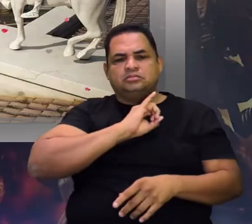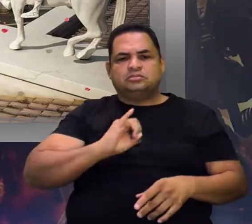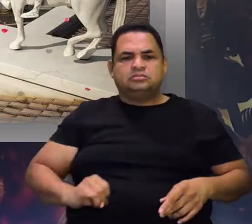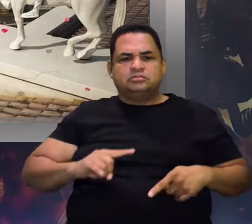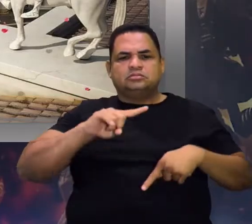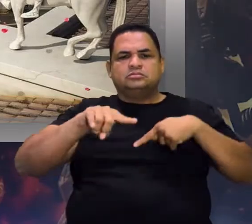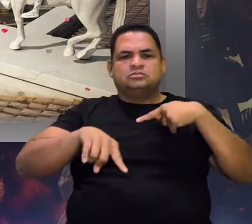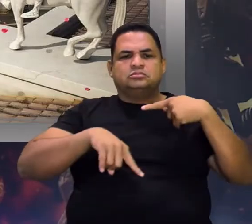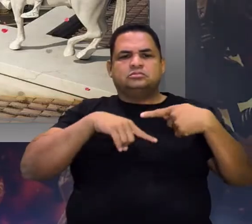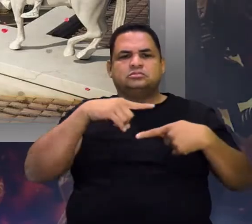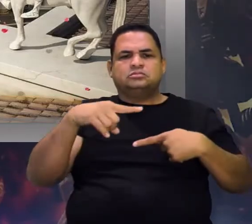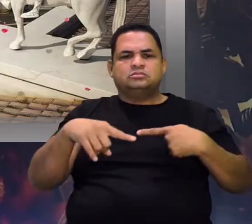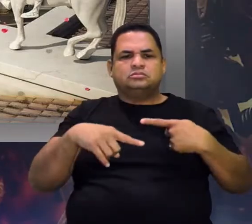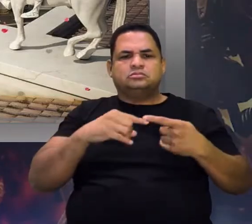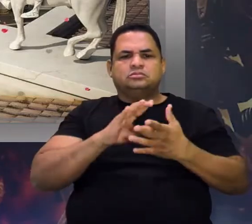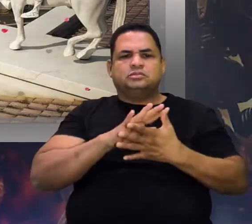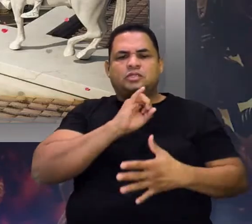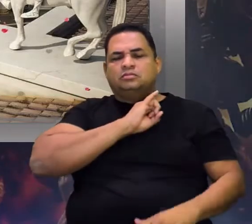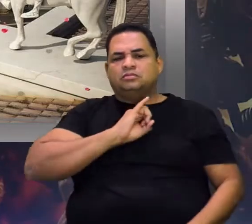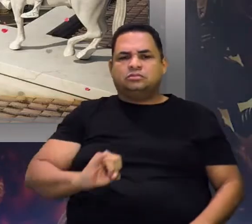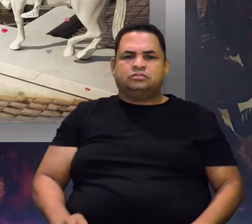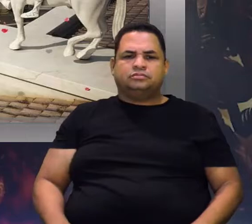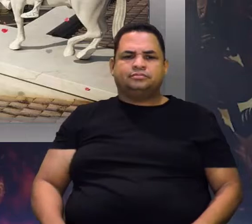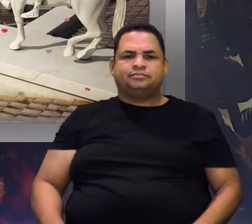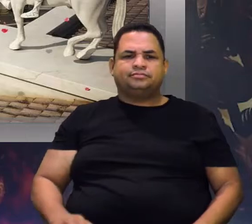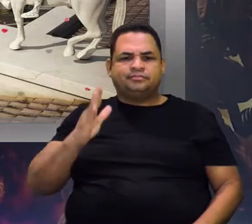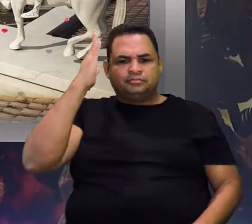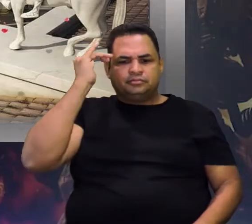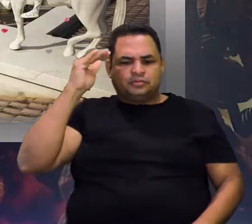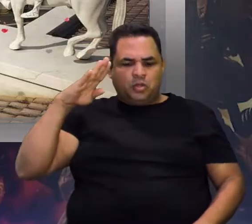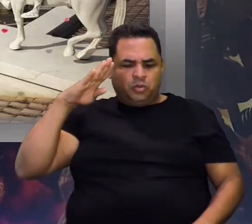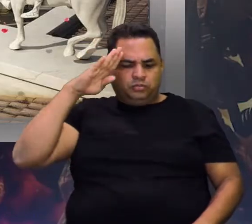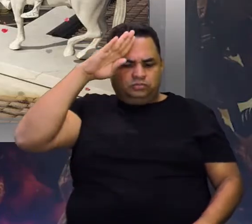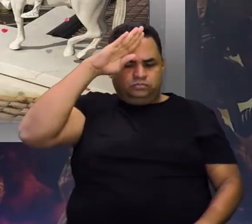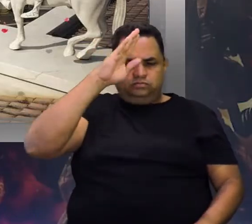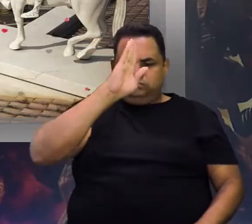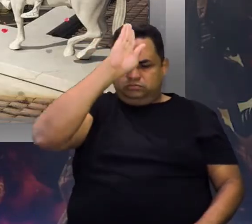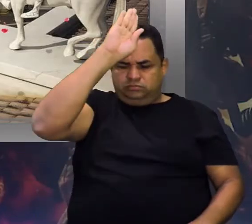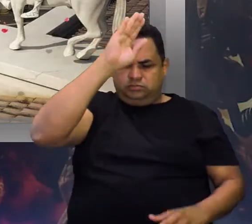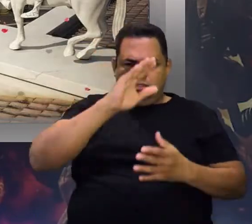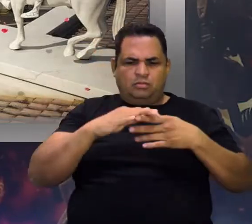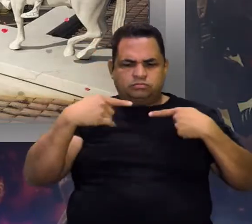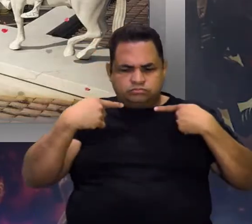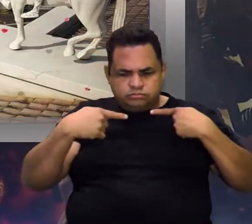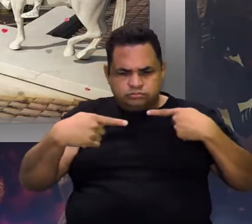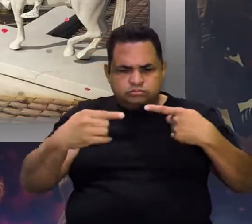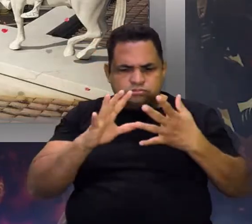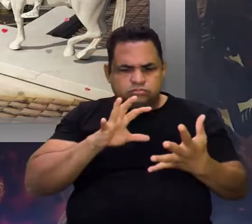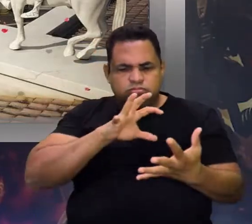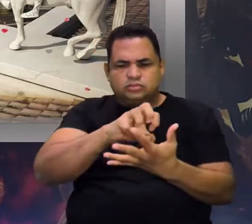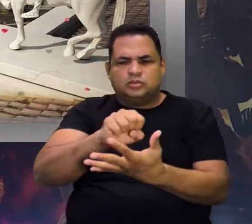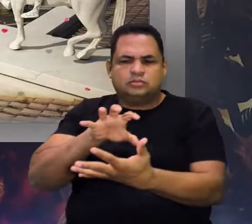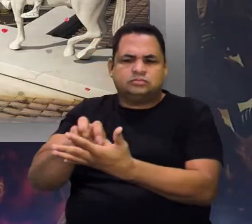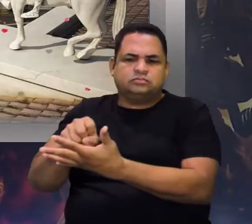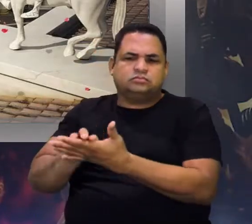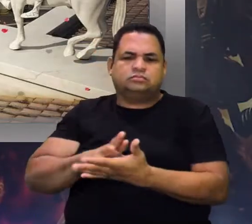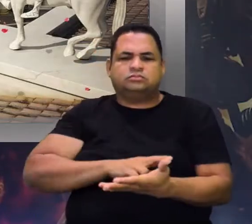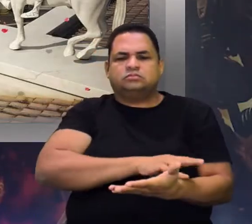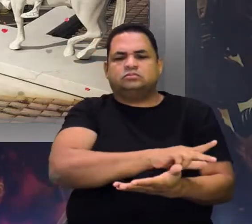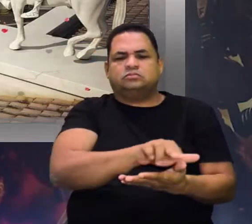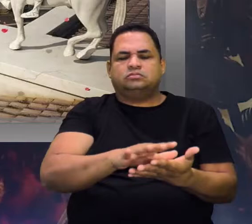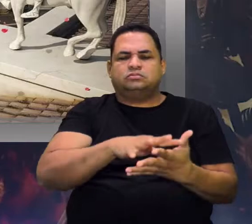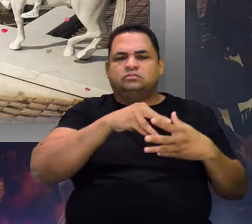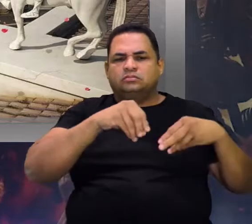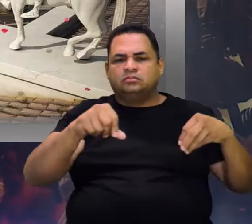depois ela passa a ser um império. Sabe aqueles soldados romanos que foram lutar, que conquistaram várias terras? Pois é, esses